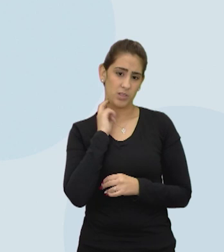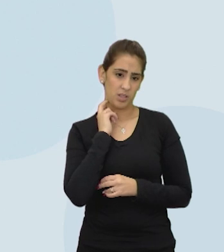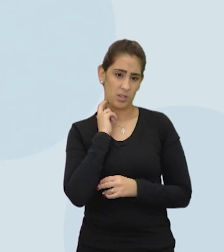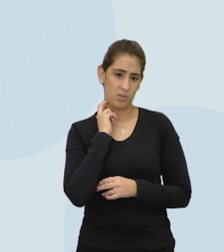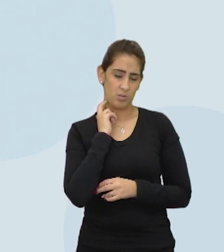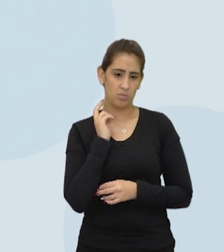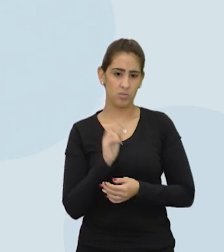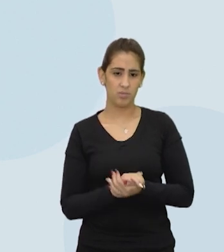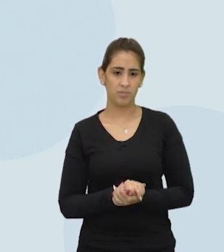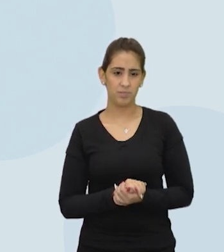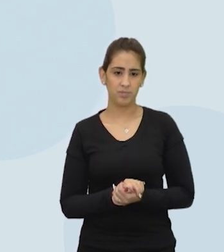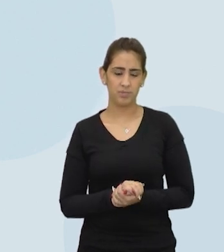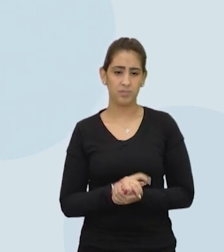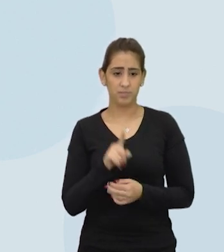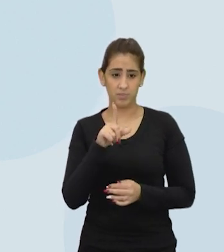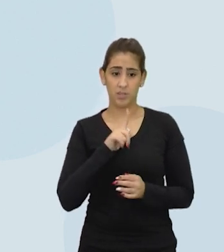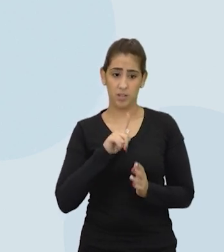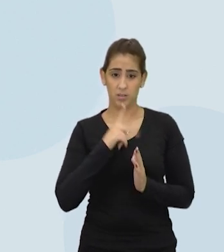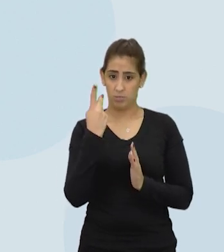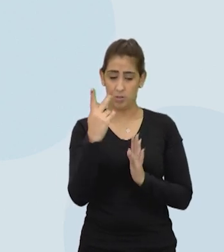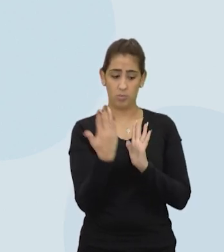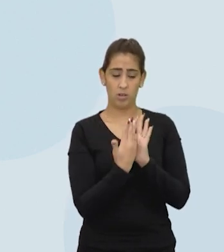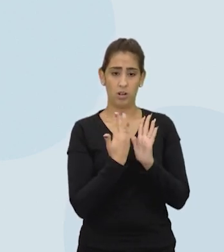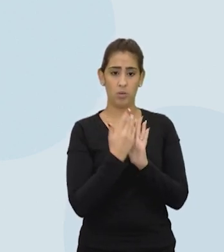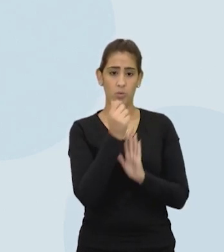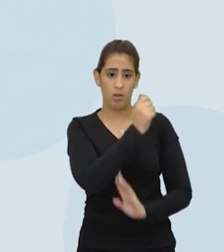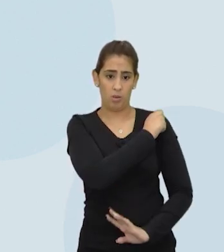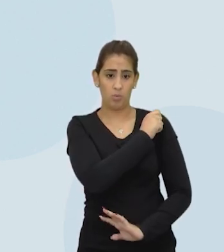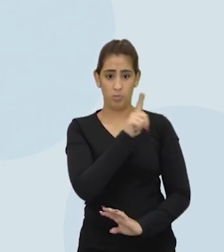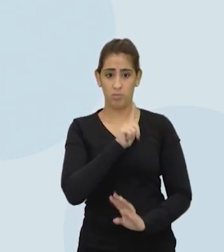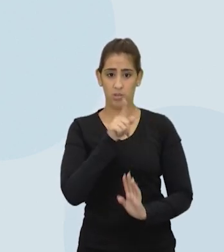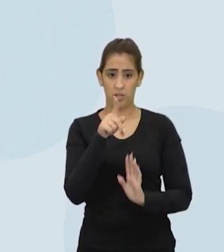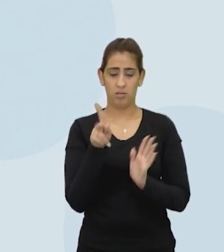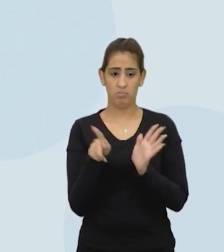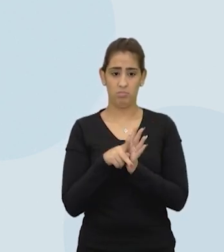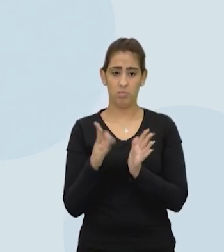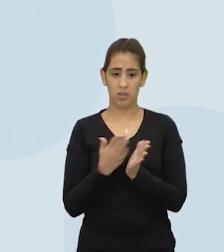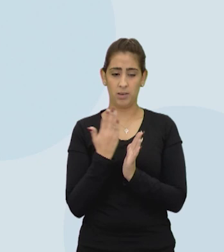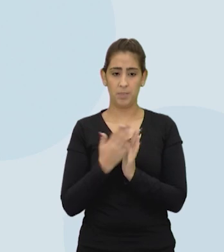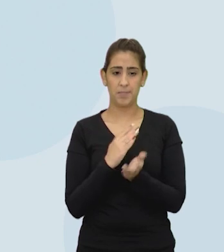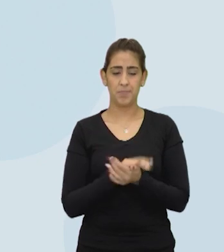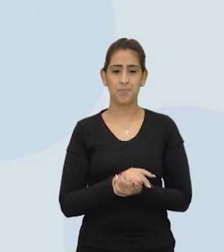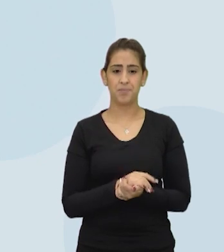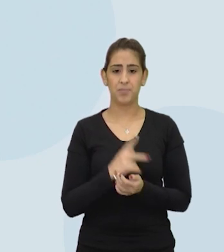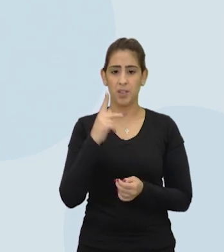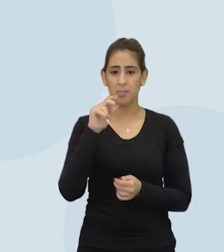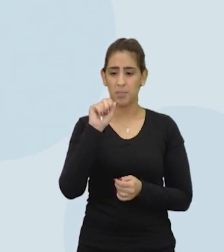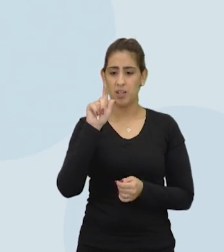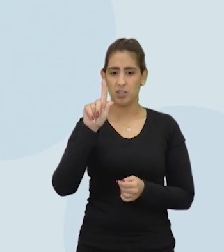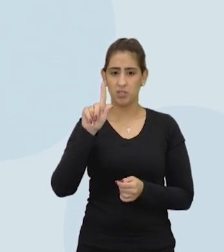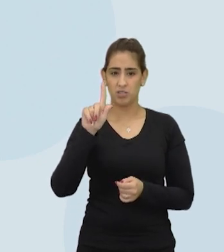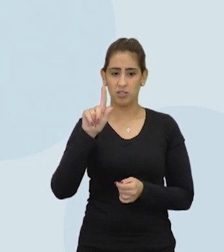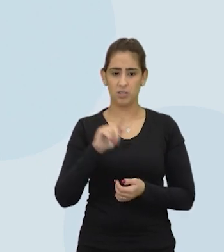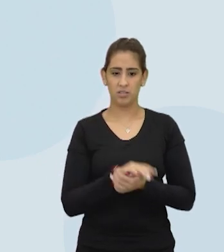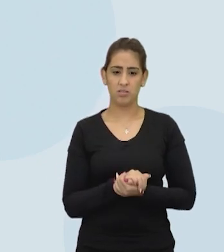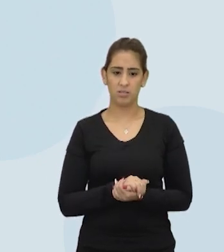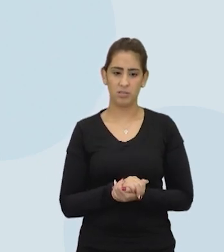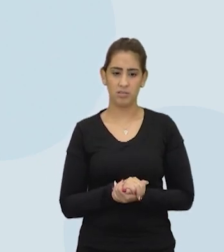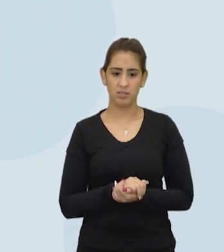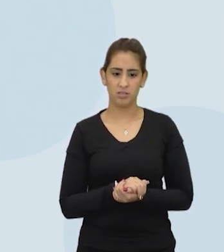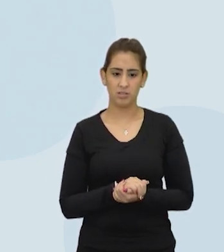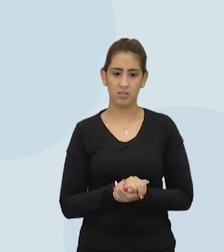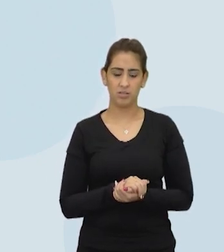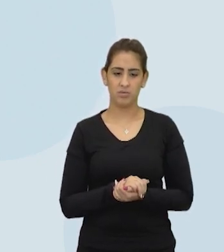Anjos. Este tem no seu caderno do aluno. Vamos lá. Tá na página... Nossa, tá em alguma página aí que eu não tá aqui, mas